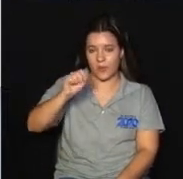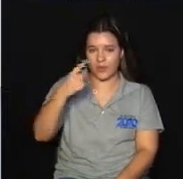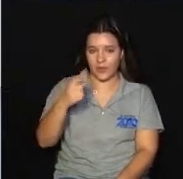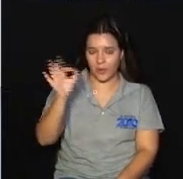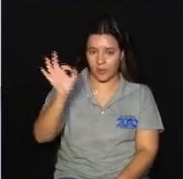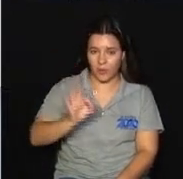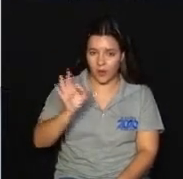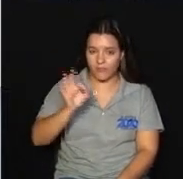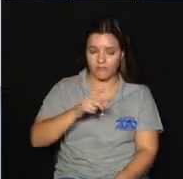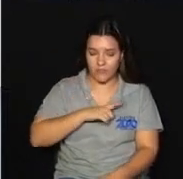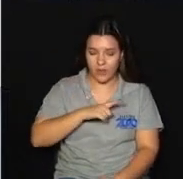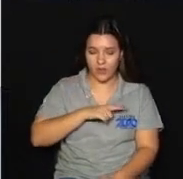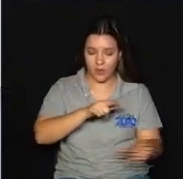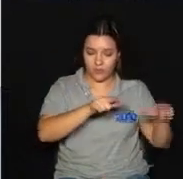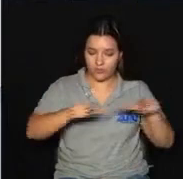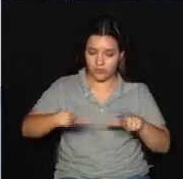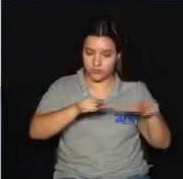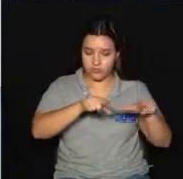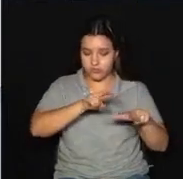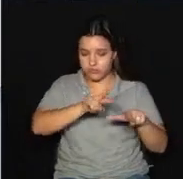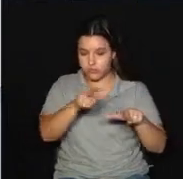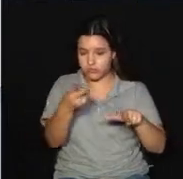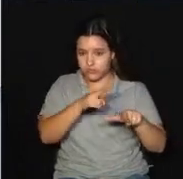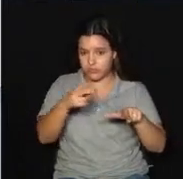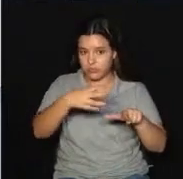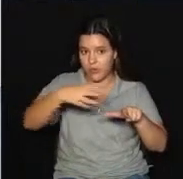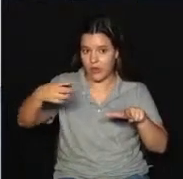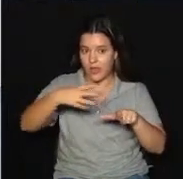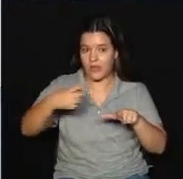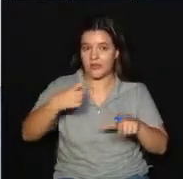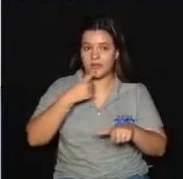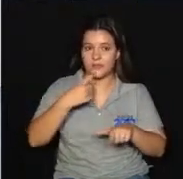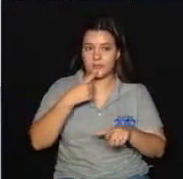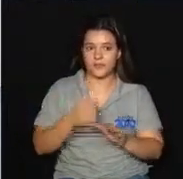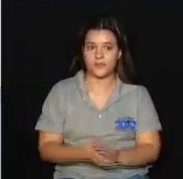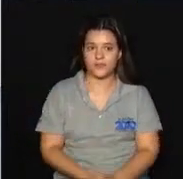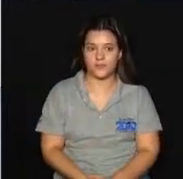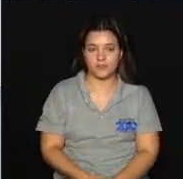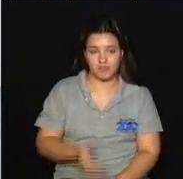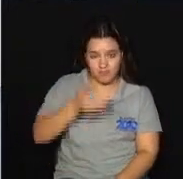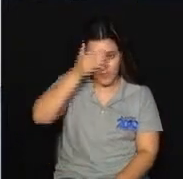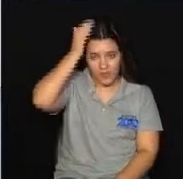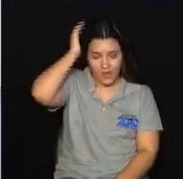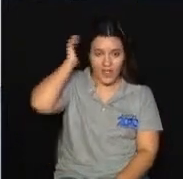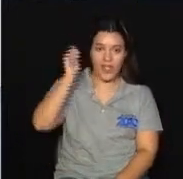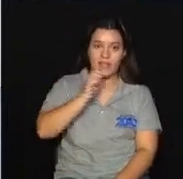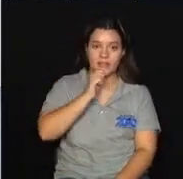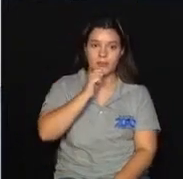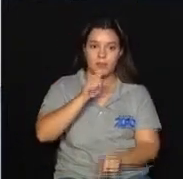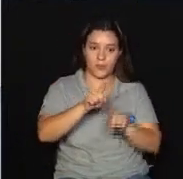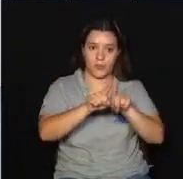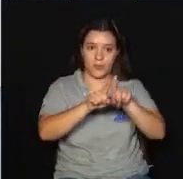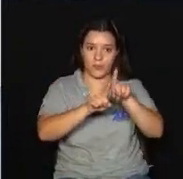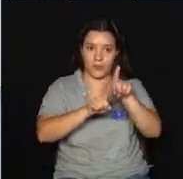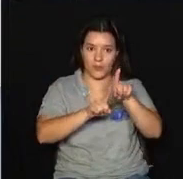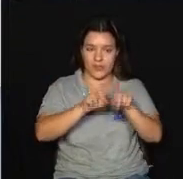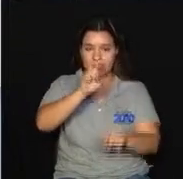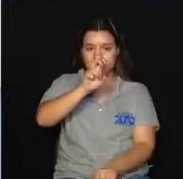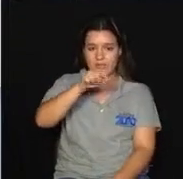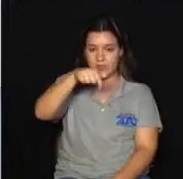78,81% das urnas apuradas na cidade de Campinas. Dário Saad continua na frente,